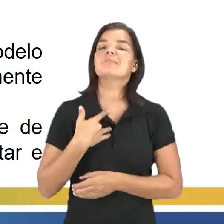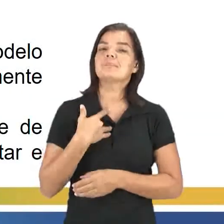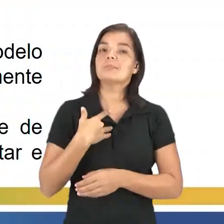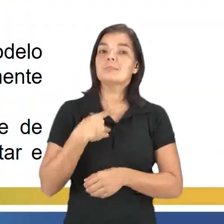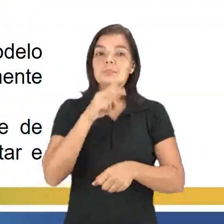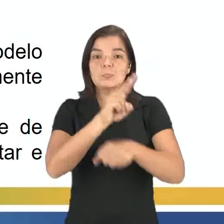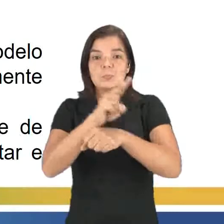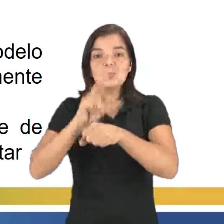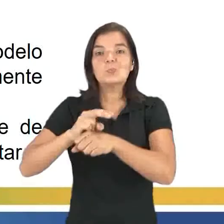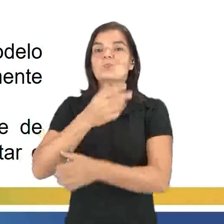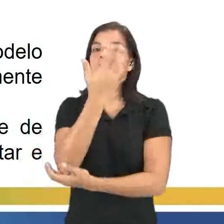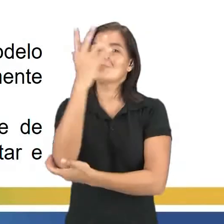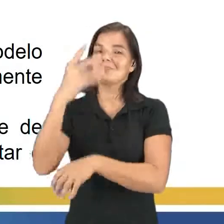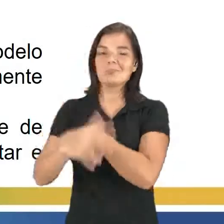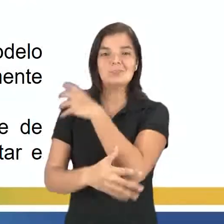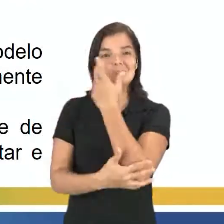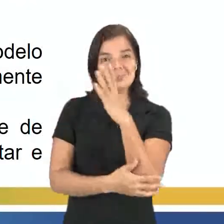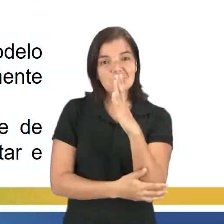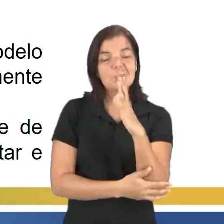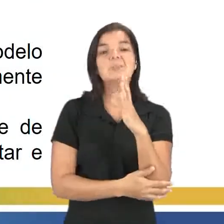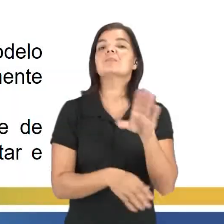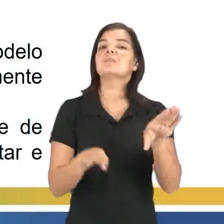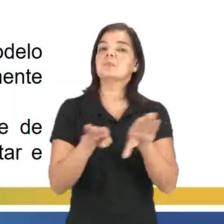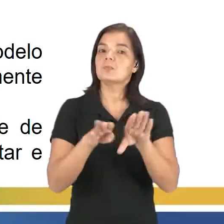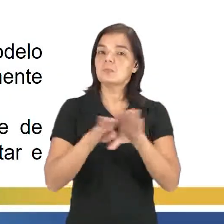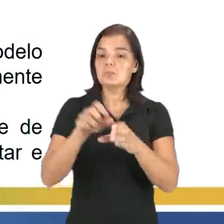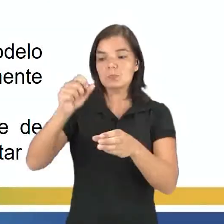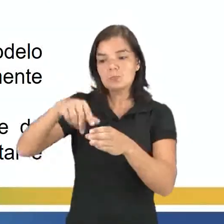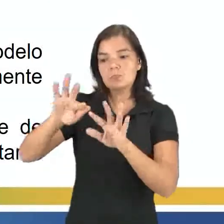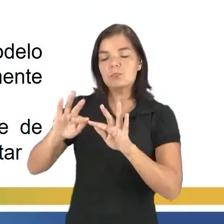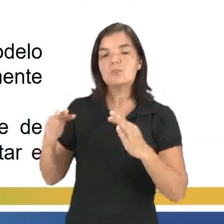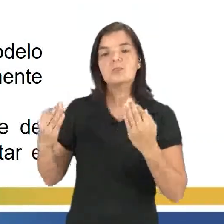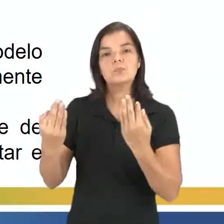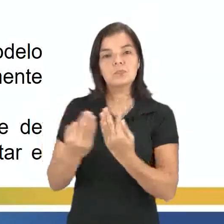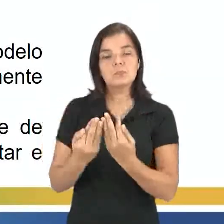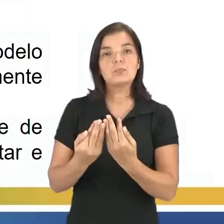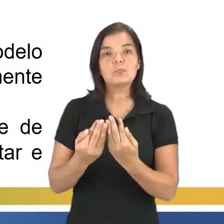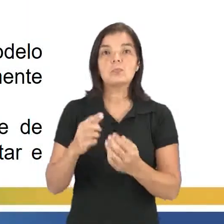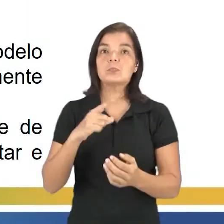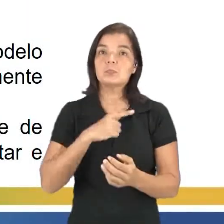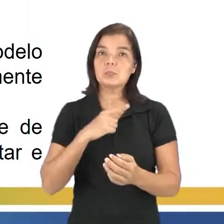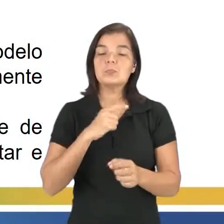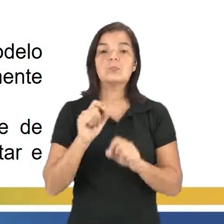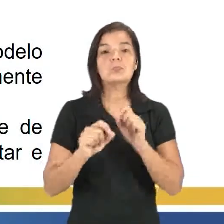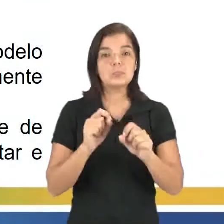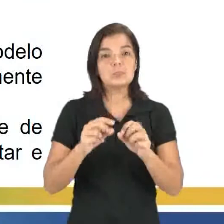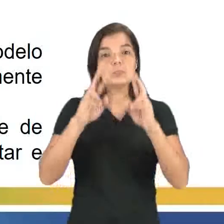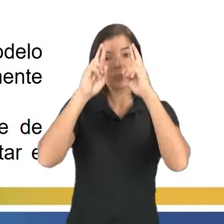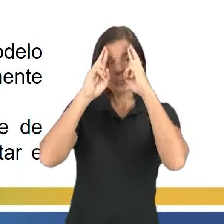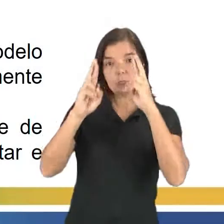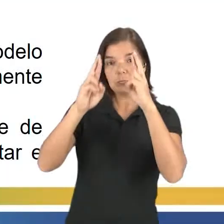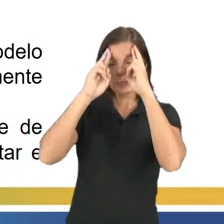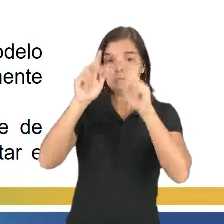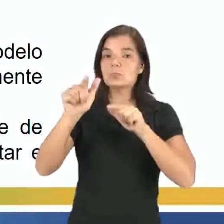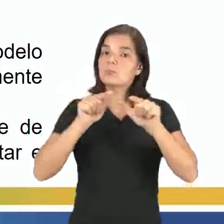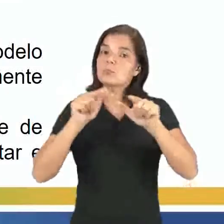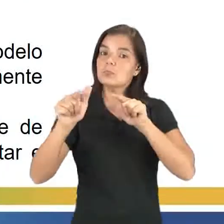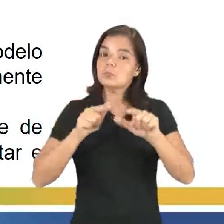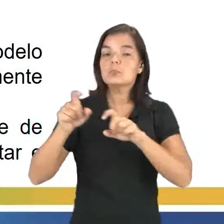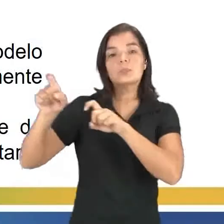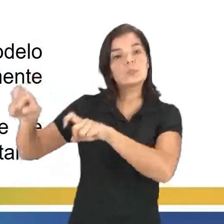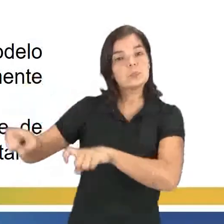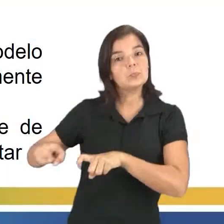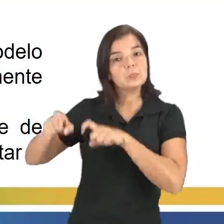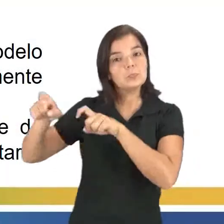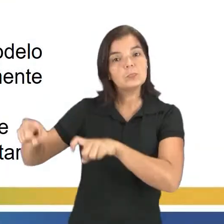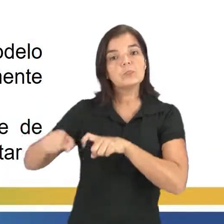preserva o meio ambiente, né? A agricultura familiar, o que é que ela tem de bom? Ela tem de bom que respeita o trabalhador no campo,